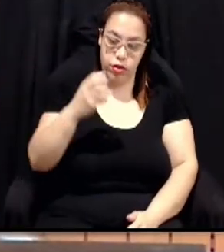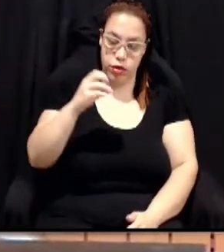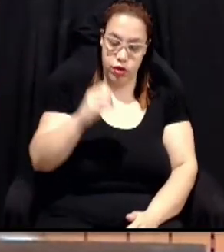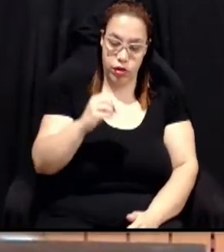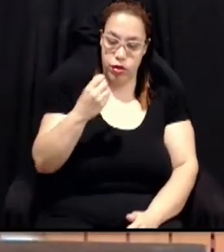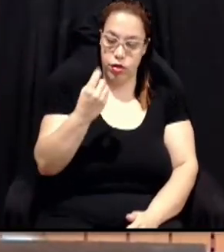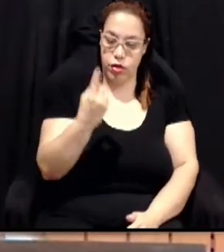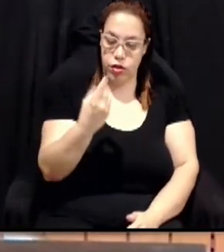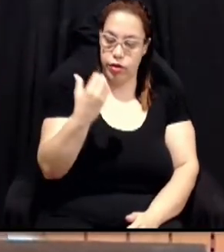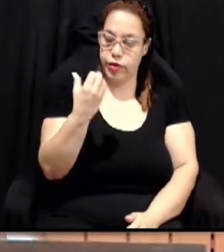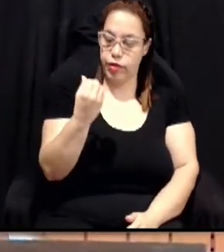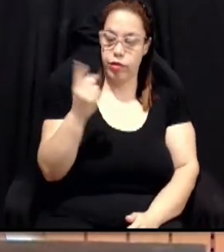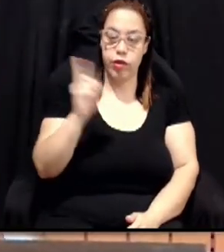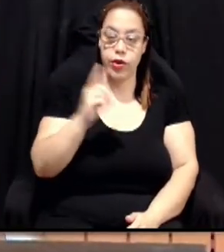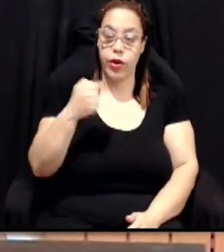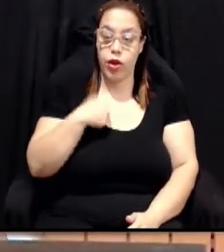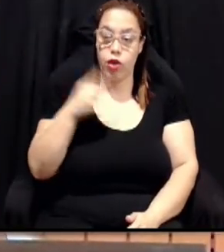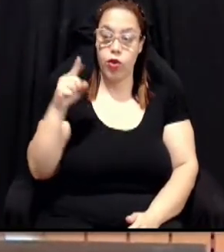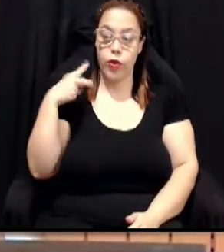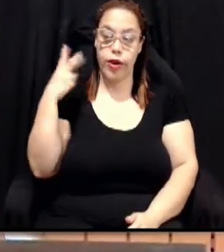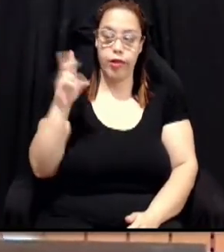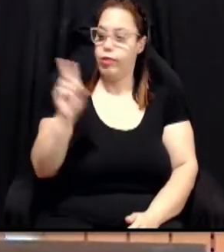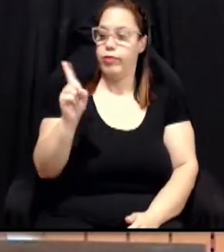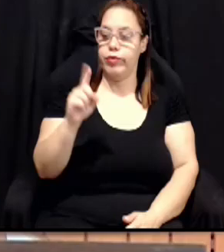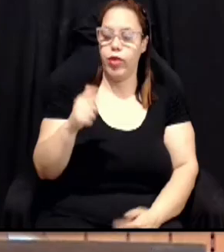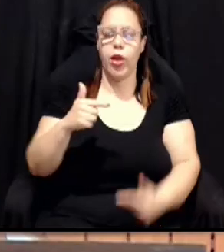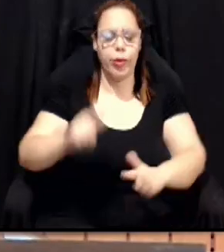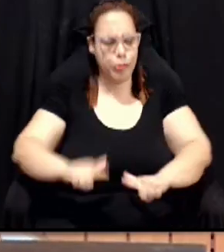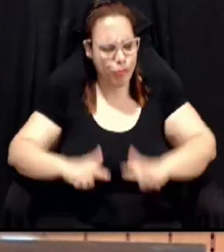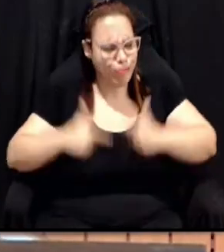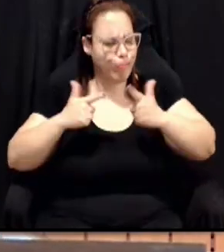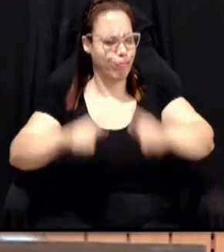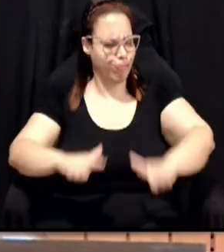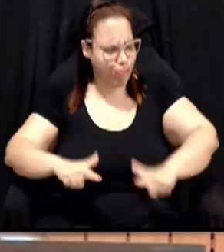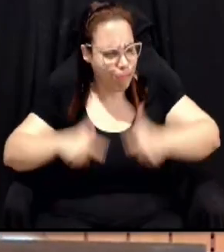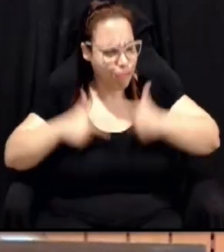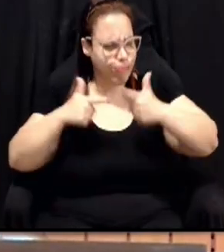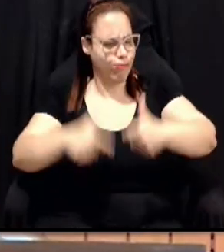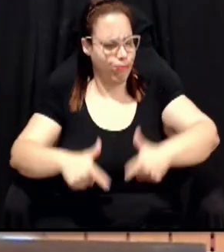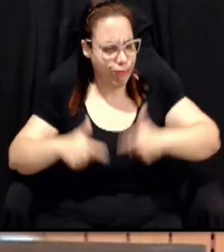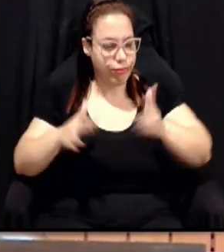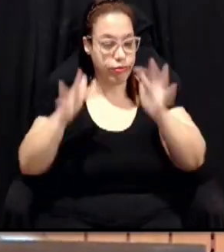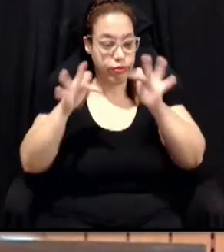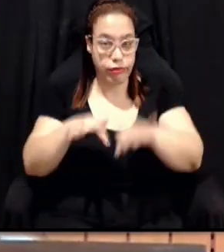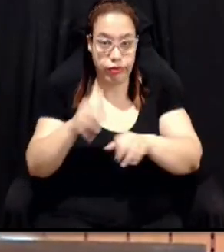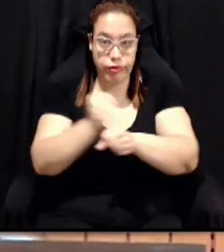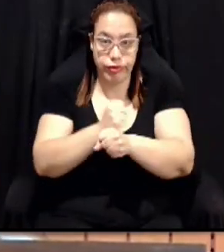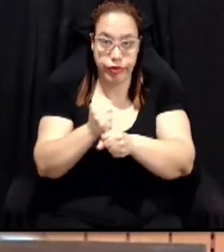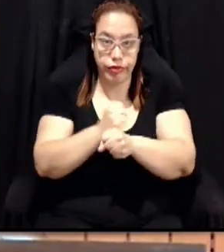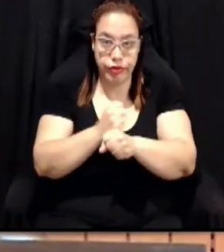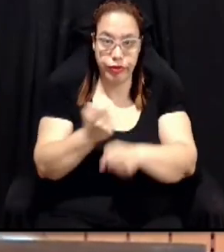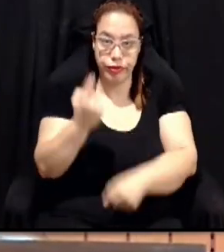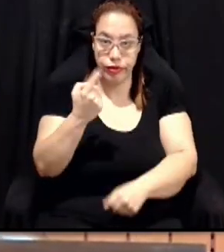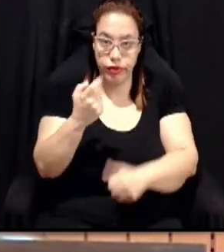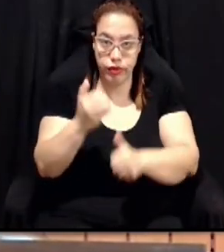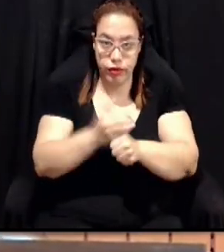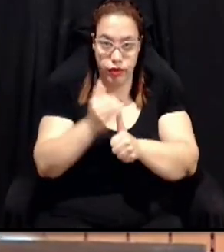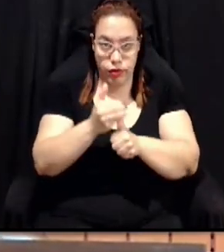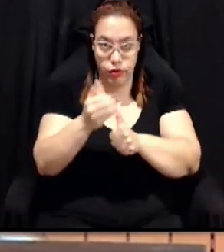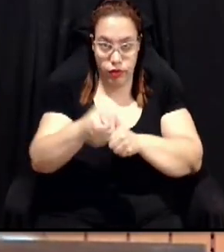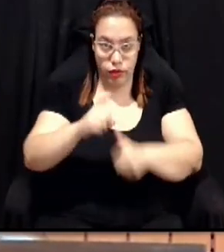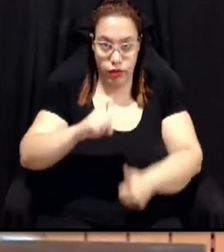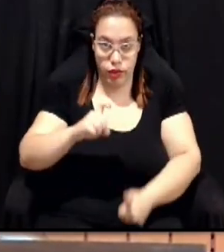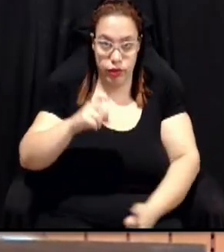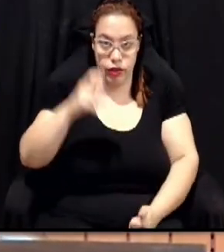vereadora, mas houve um processo de luta muito grande no final do ano, ao fim do primeiro mandato do ex-prefeito Jonas